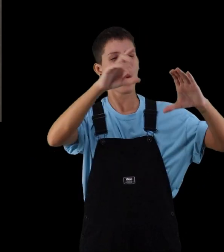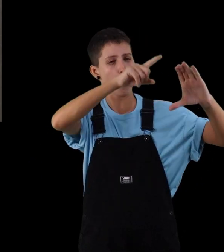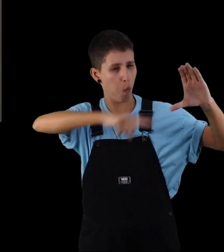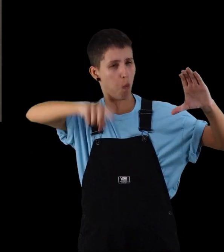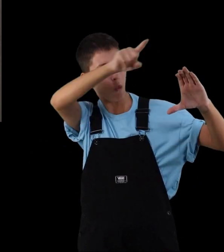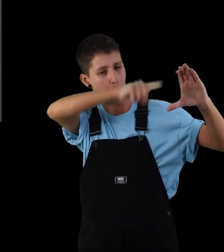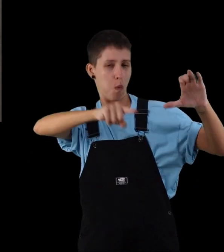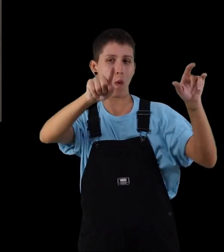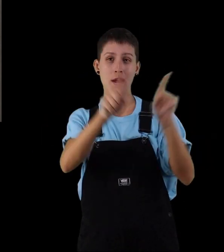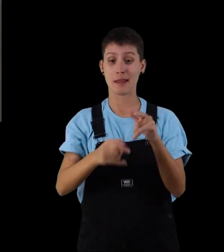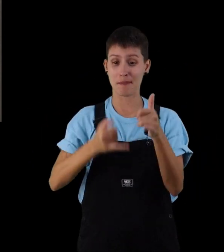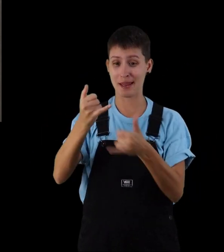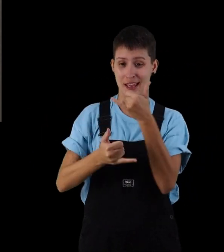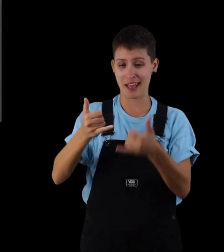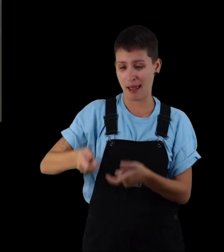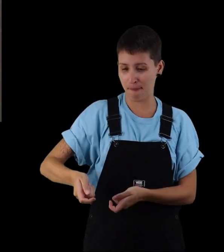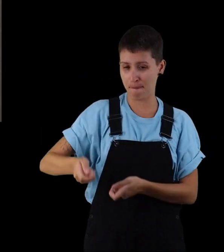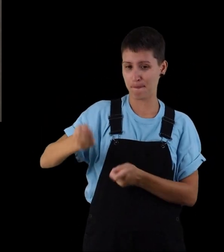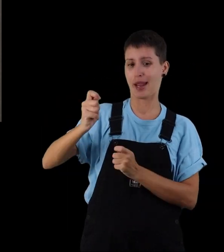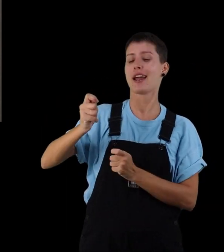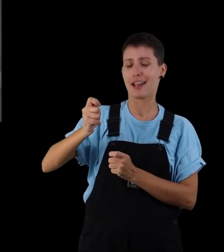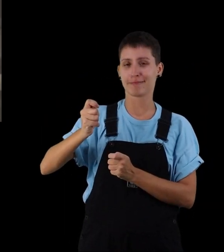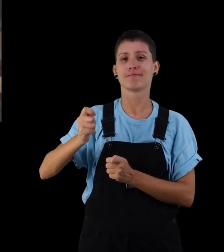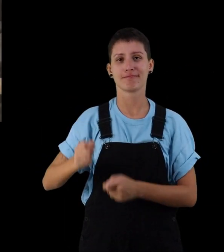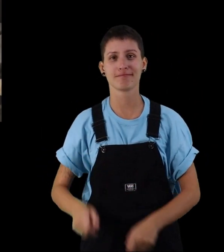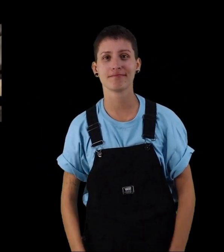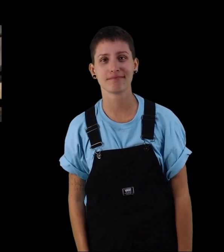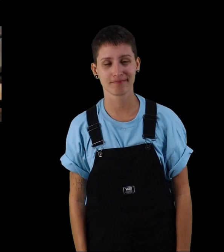da fortuna e também na brincadeira da pescaria.